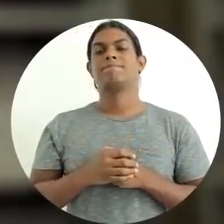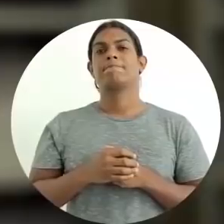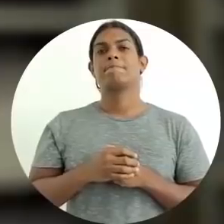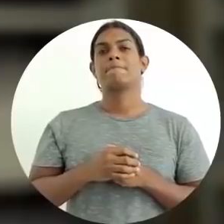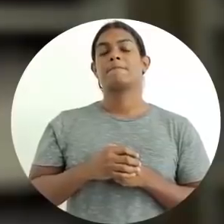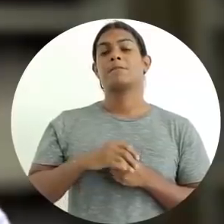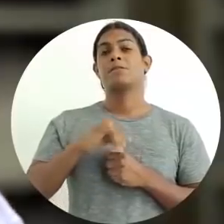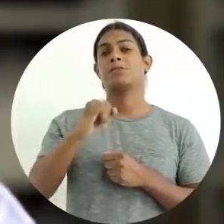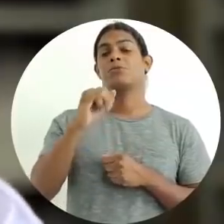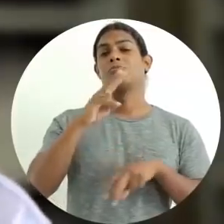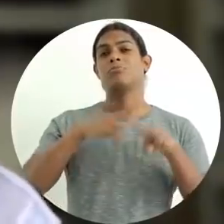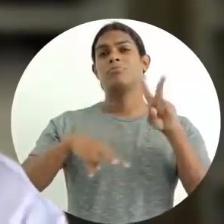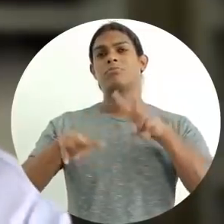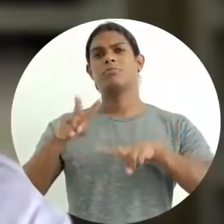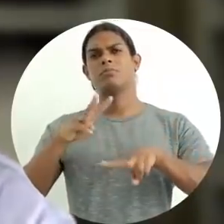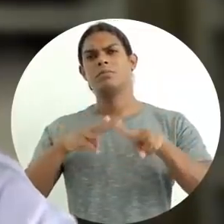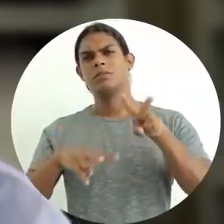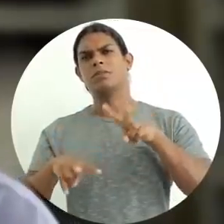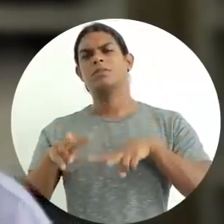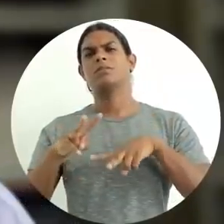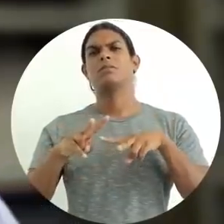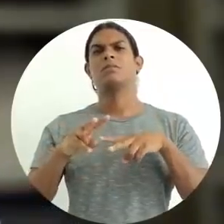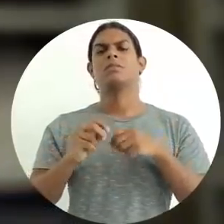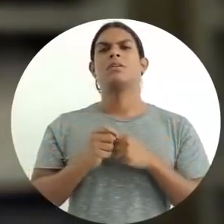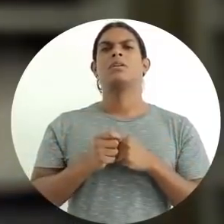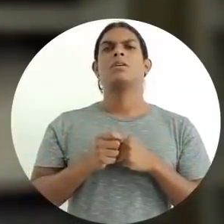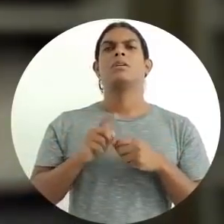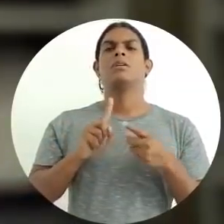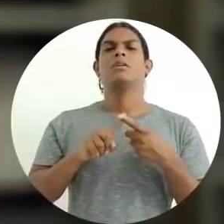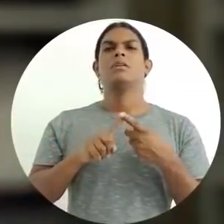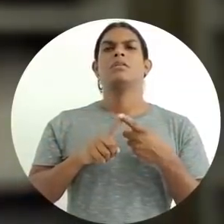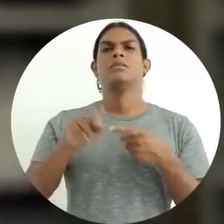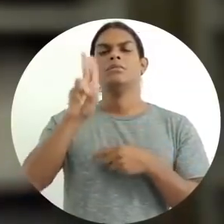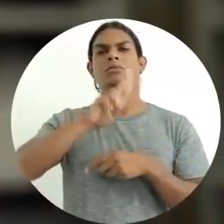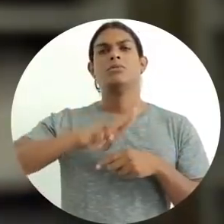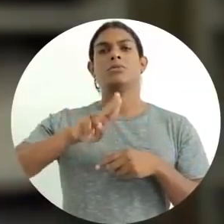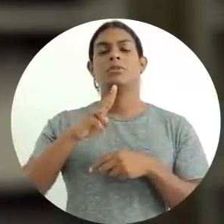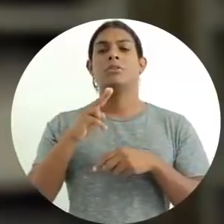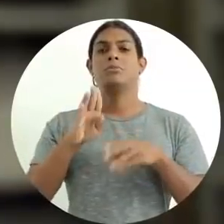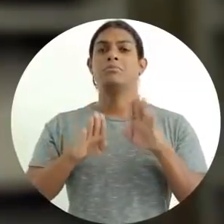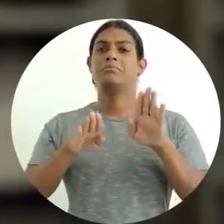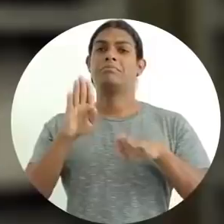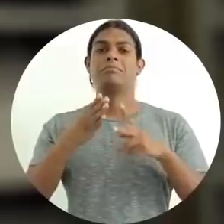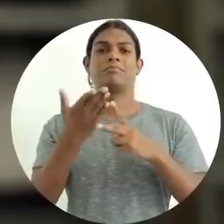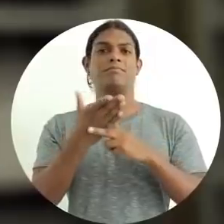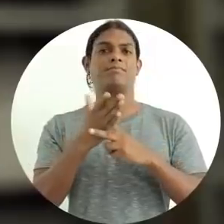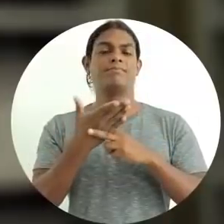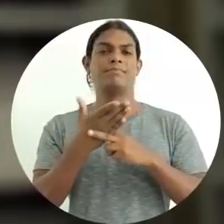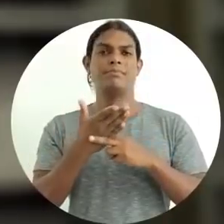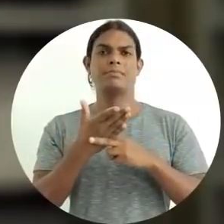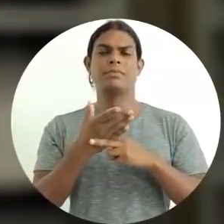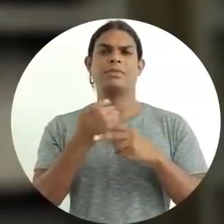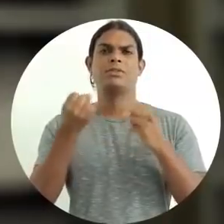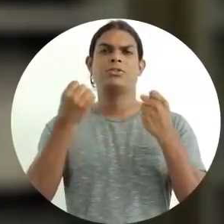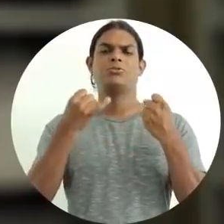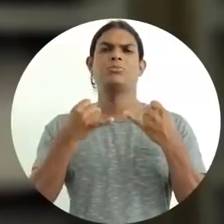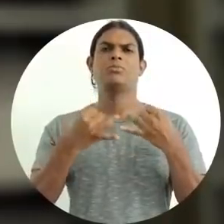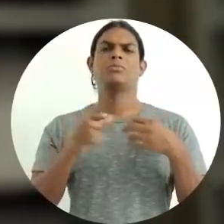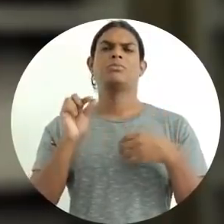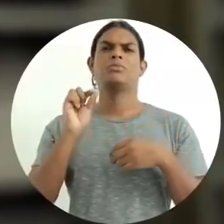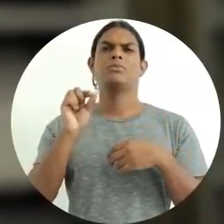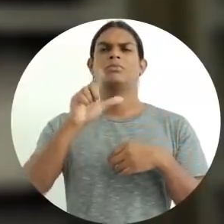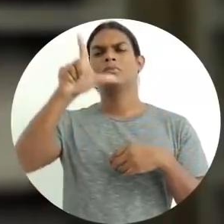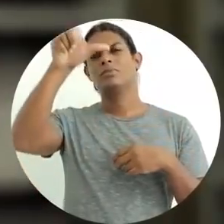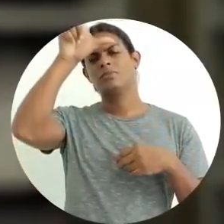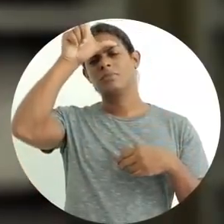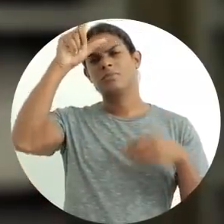Se nós vamos analisar e trazer alguns verbos que nos remetesse a conceitual que seria liderança,